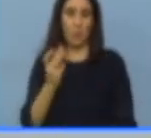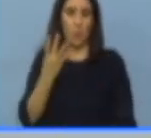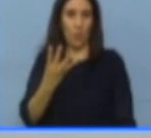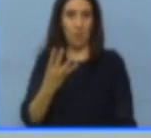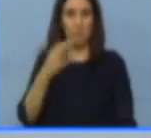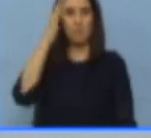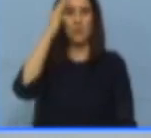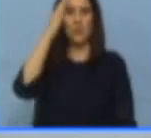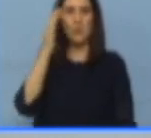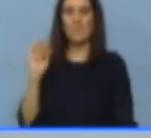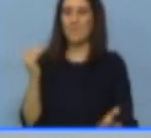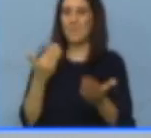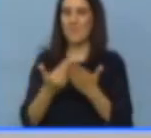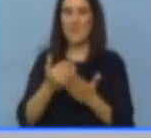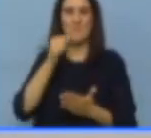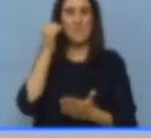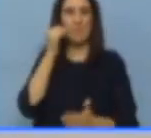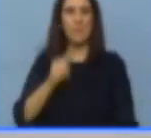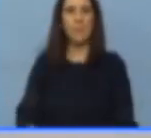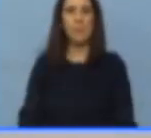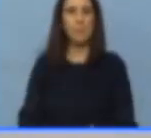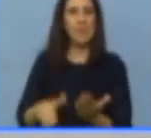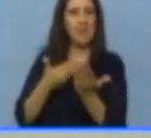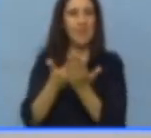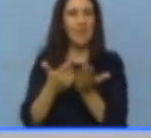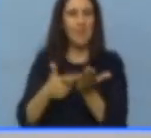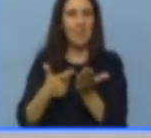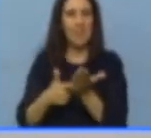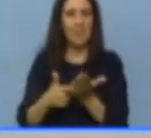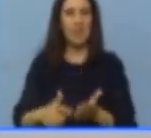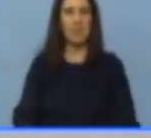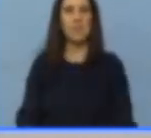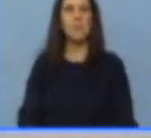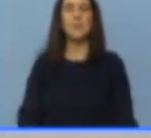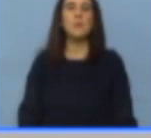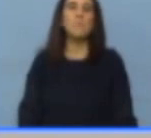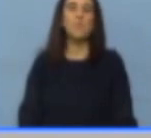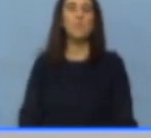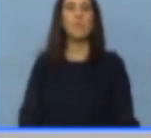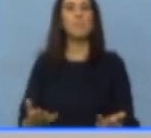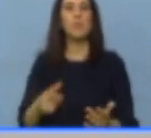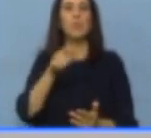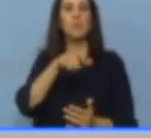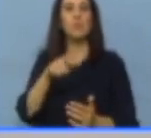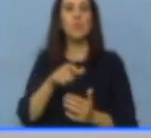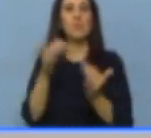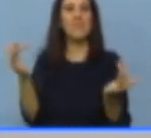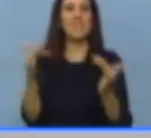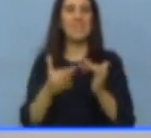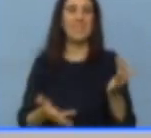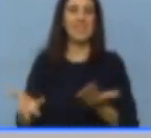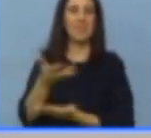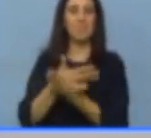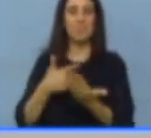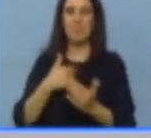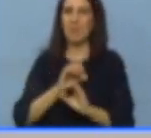ainda não ganhou raiz. Portanto, faltam candidatos? Por enquanto, as pessoas não veem muito claro o dinamismo. Para mim é muito claro,